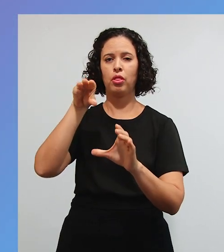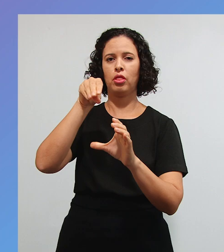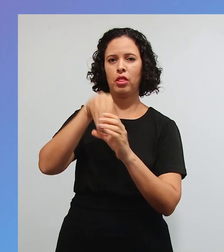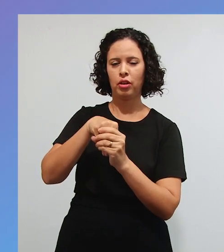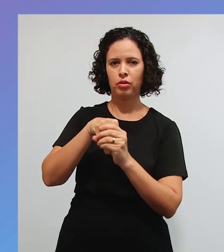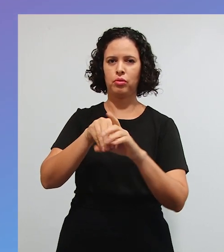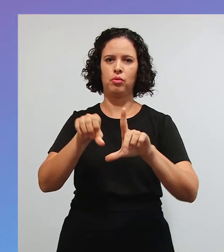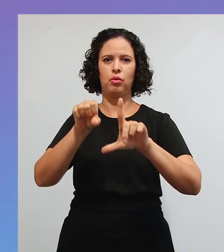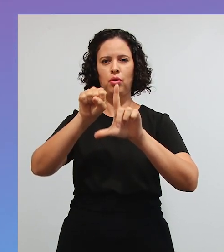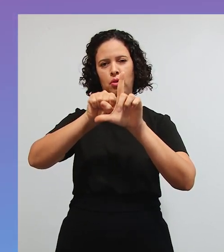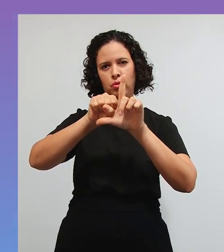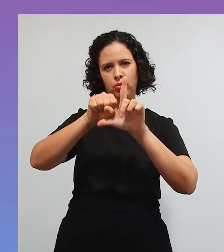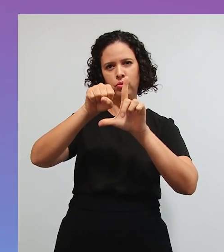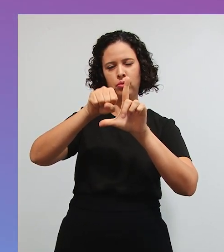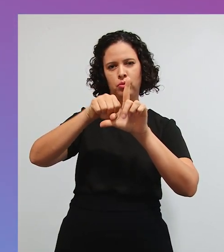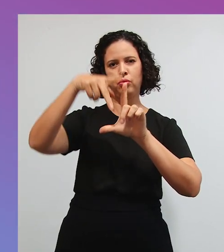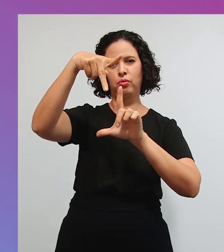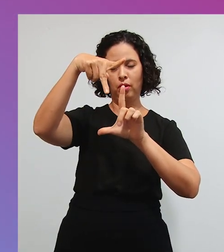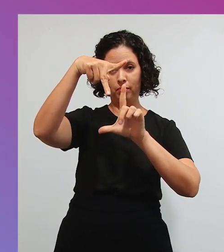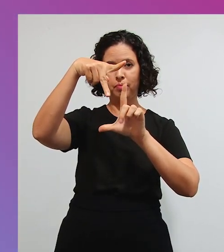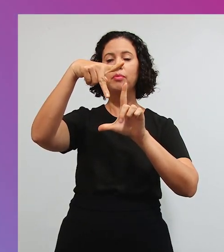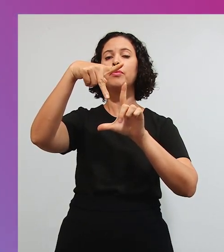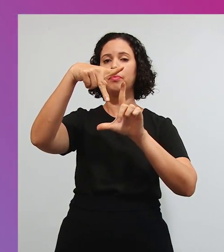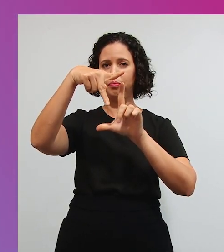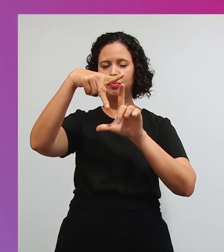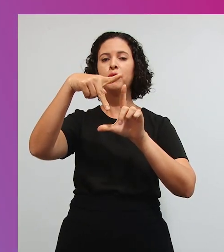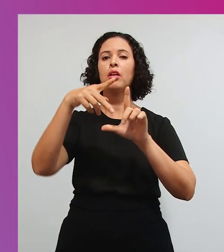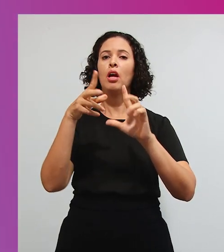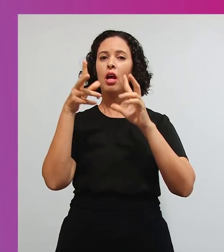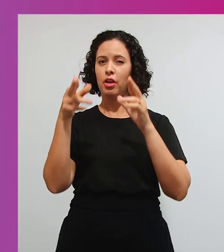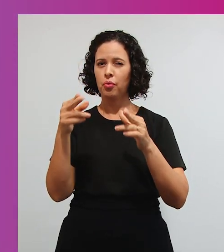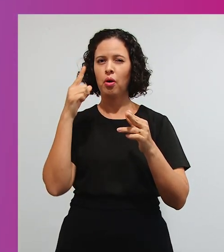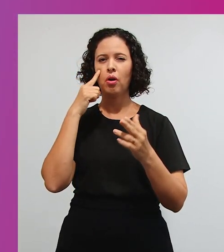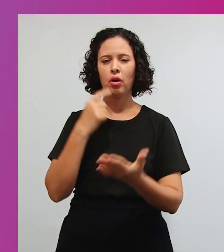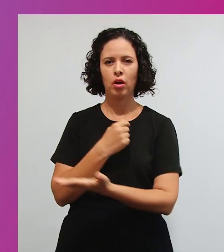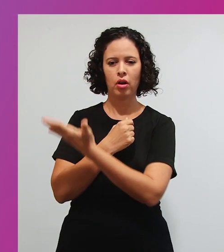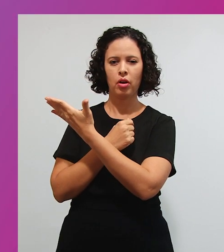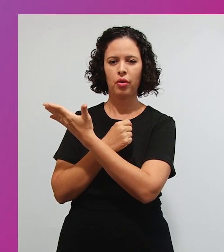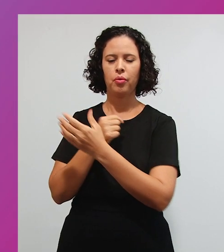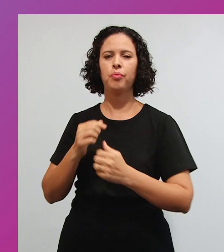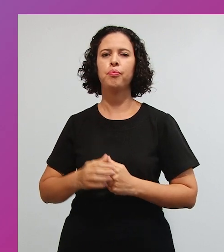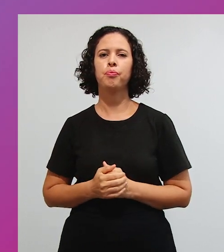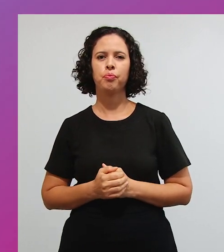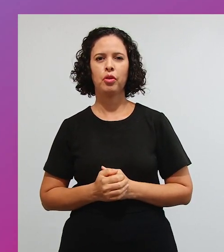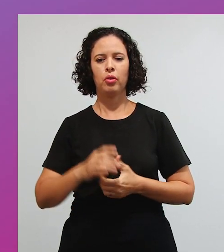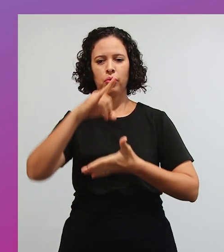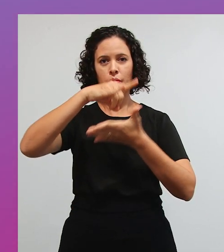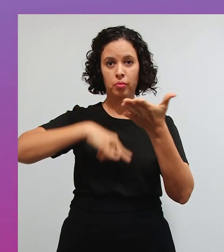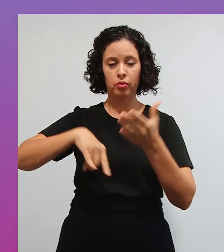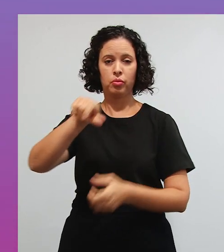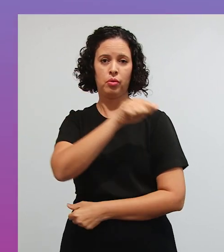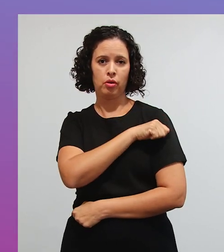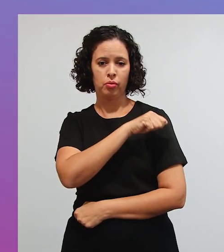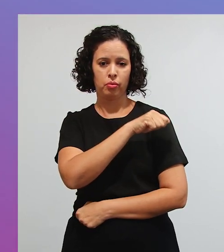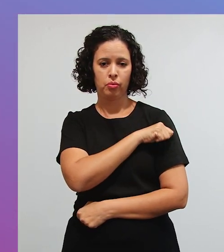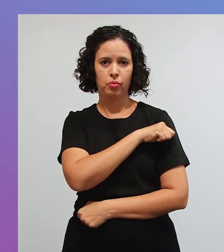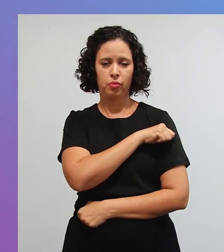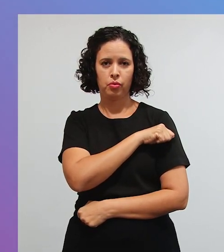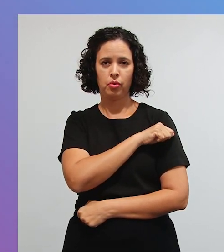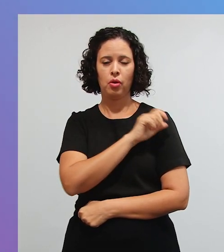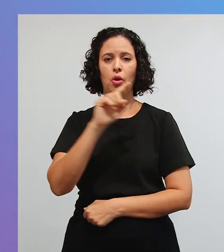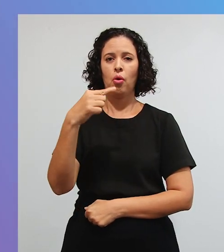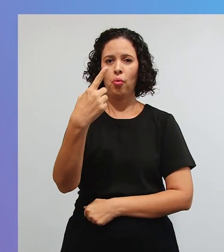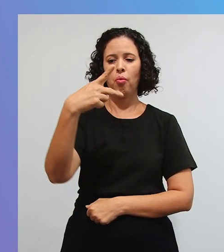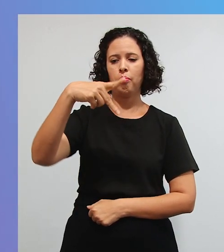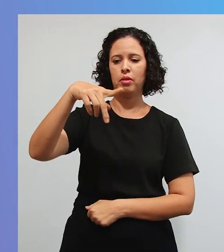na aba Documentação, de acordo com o formato indicado a seguir. Documentação do estudante. Um